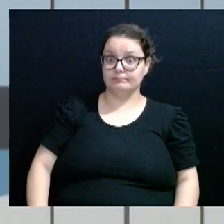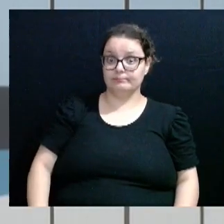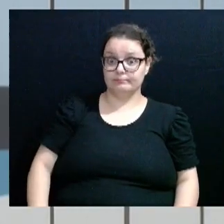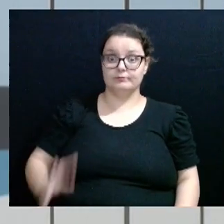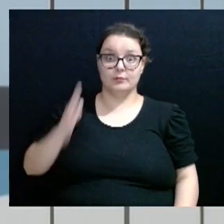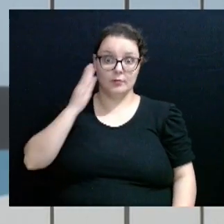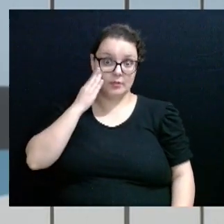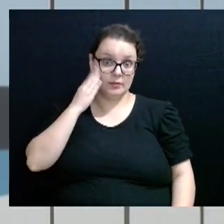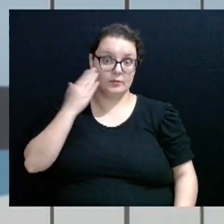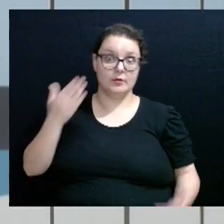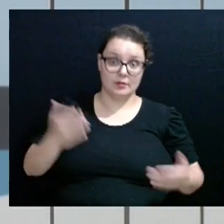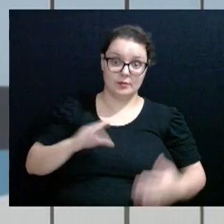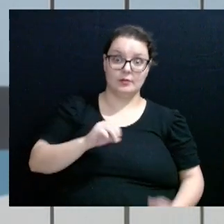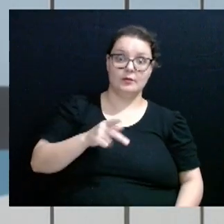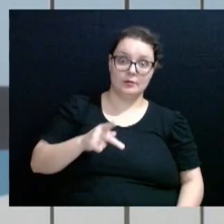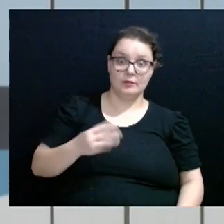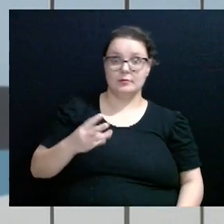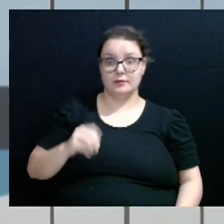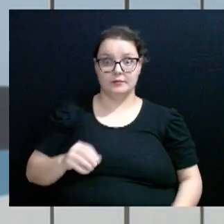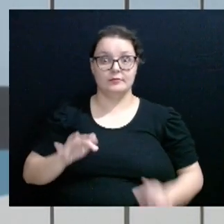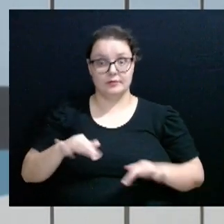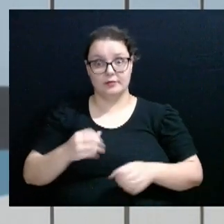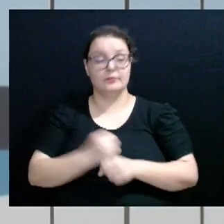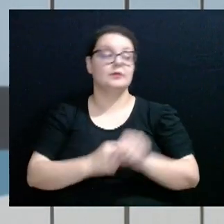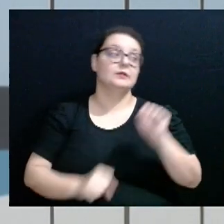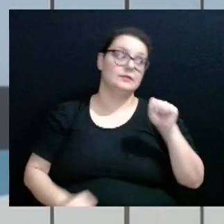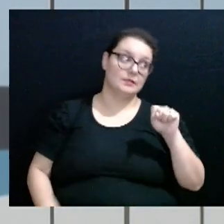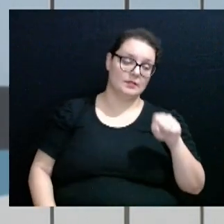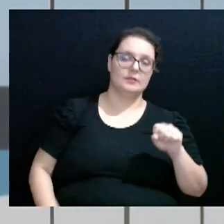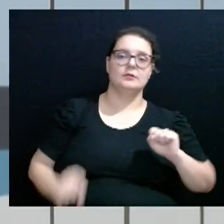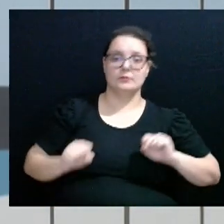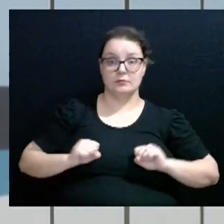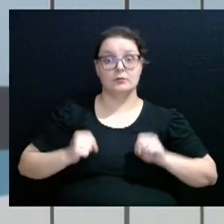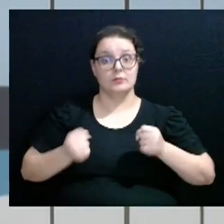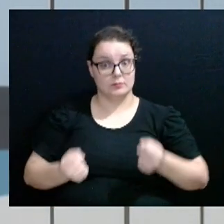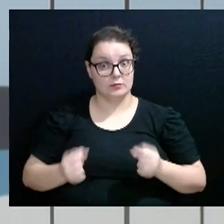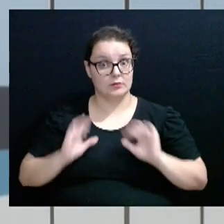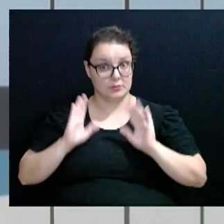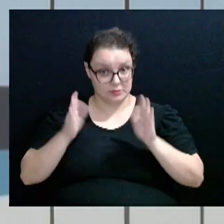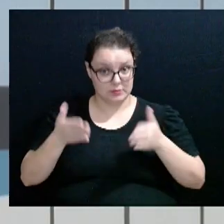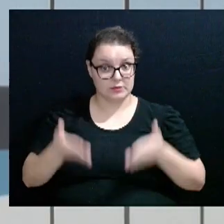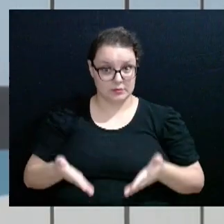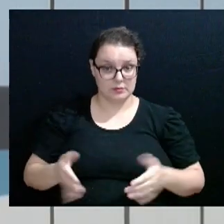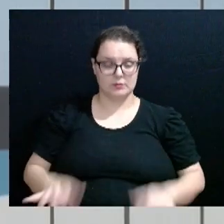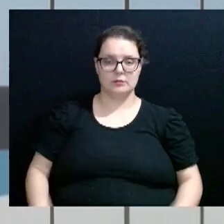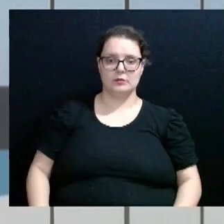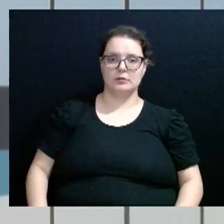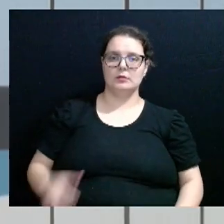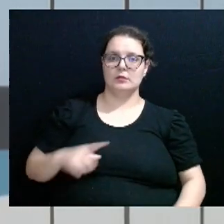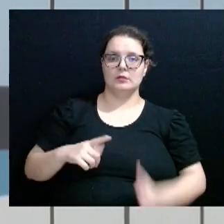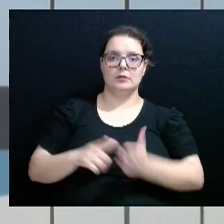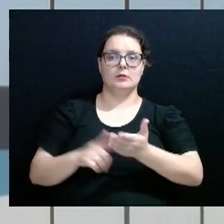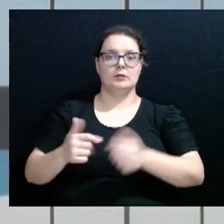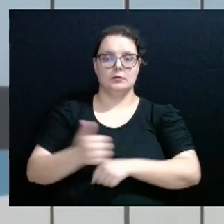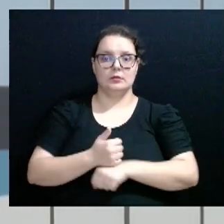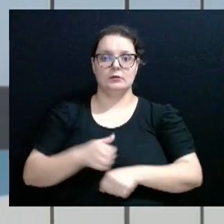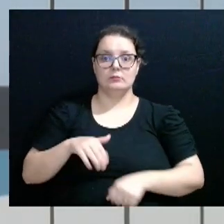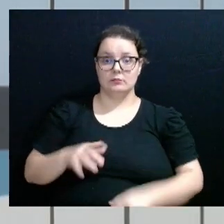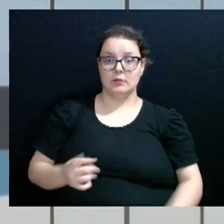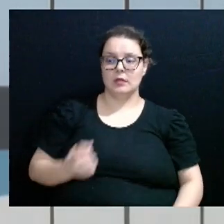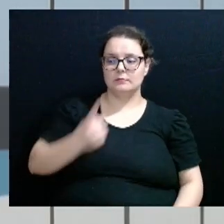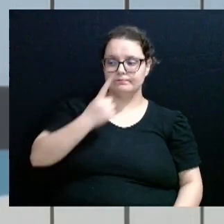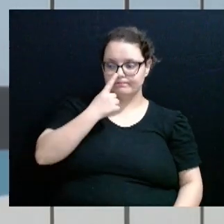final do ano. Então a gente está muito debruçado nesse assunto. A gente tem jornalistas que têm mais afinidade com cada tipo